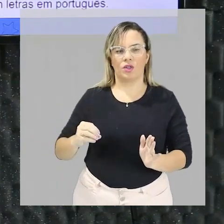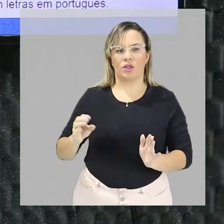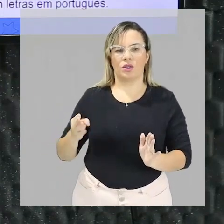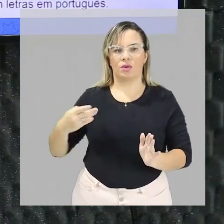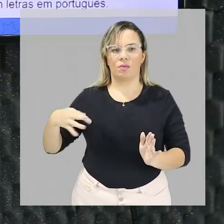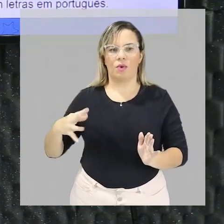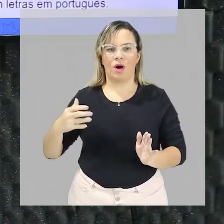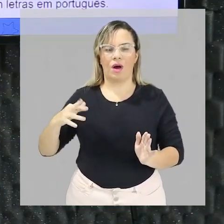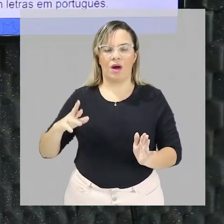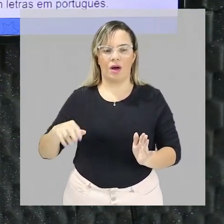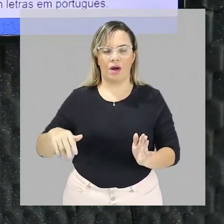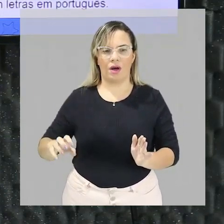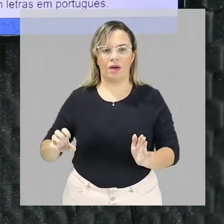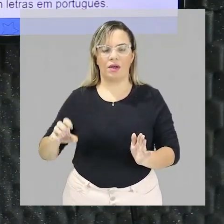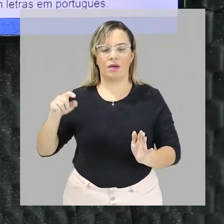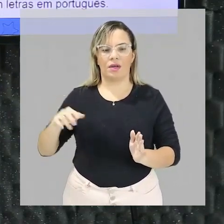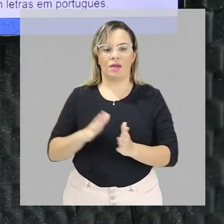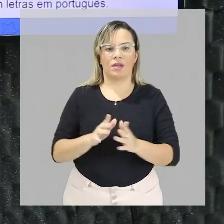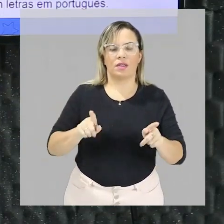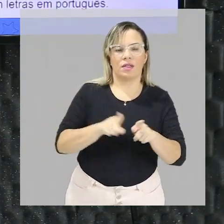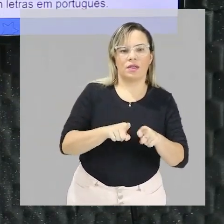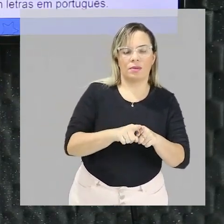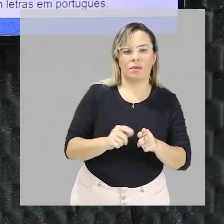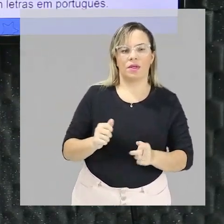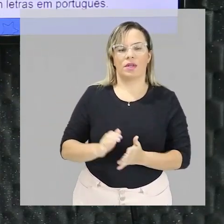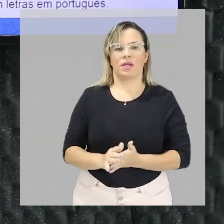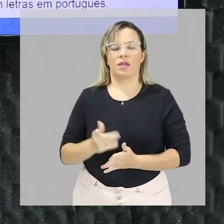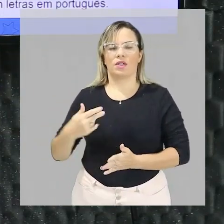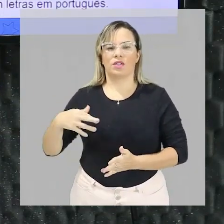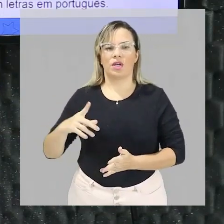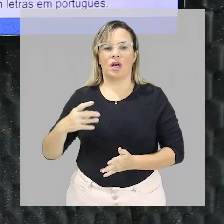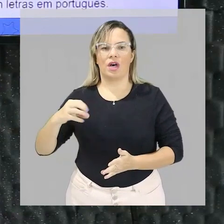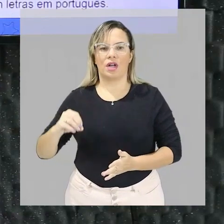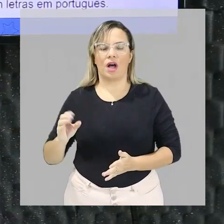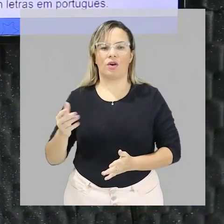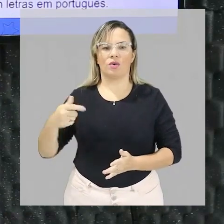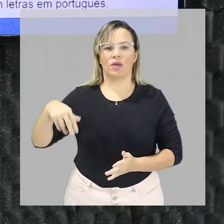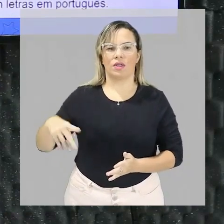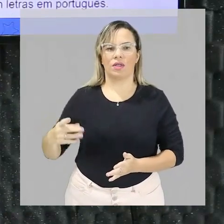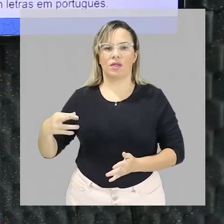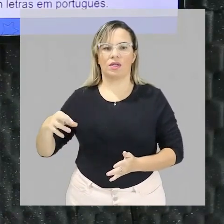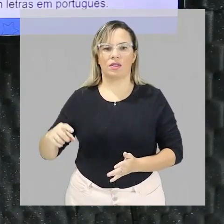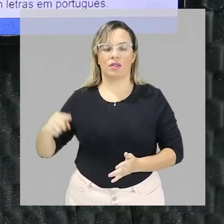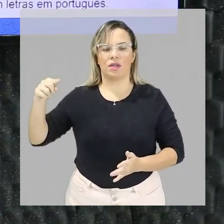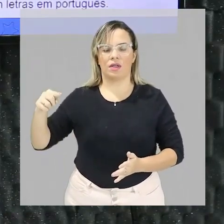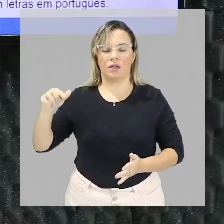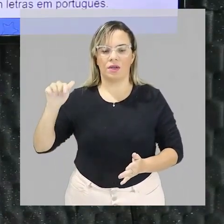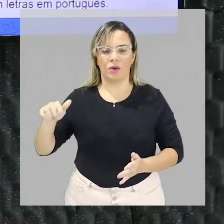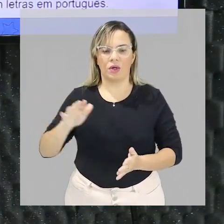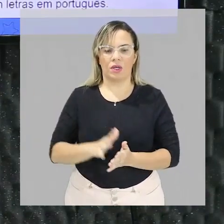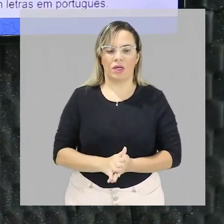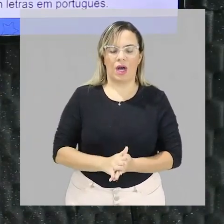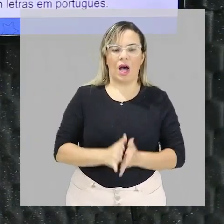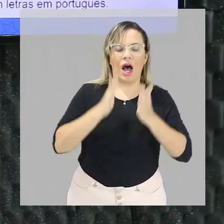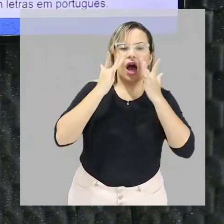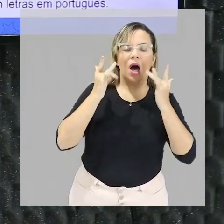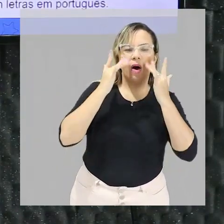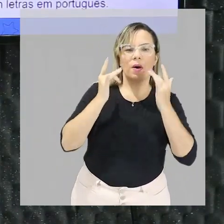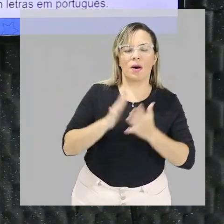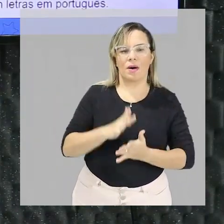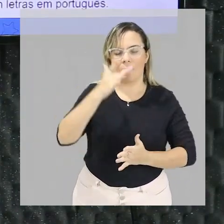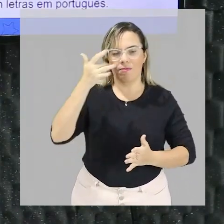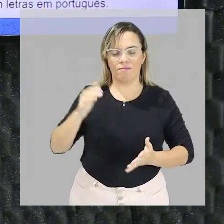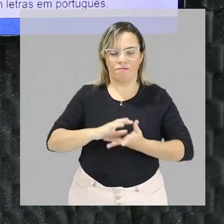Geraldo Vandré, você tem, evidentemente, determinados artistas nesse campo cultural